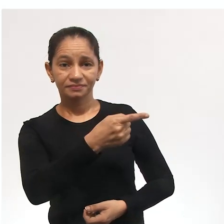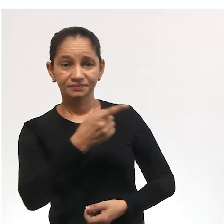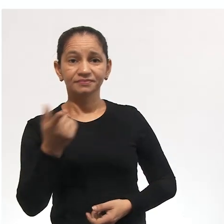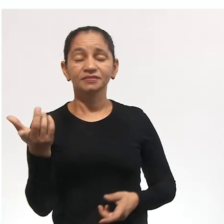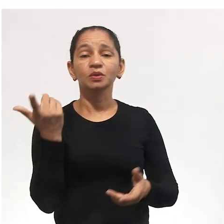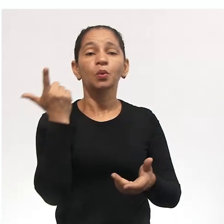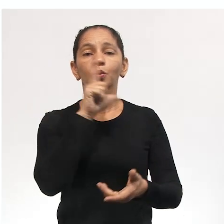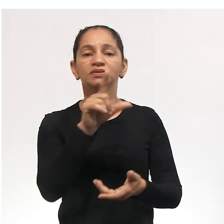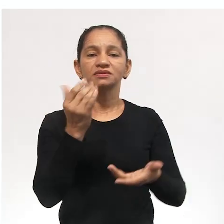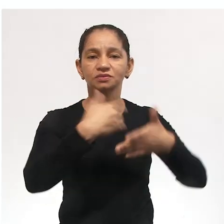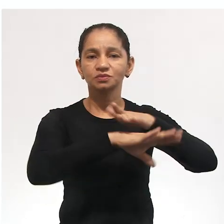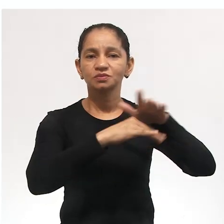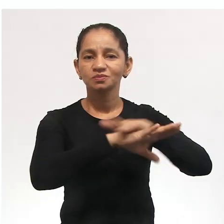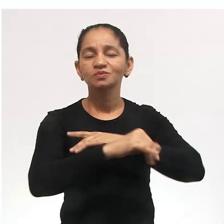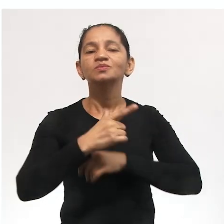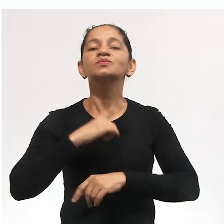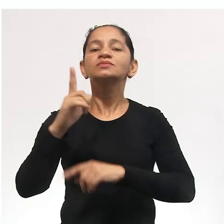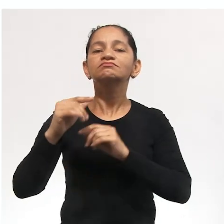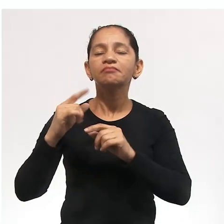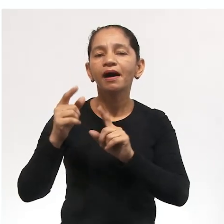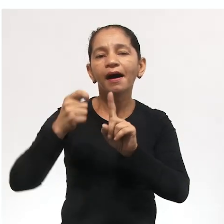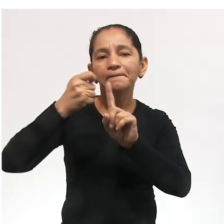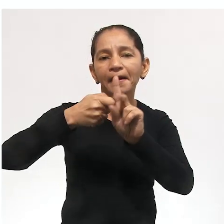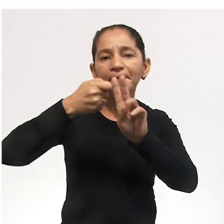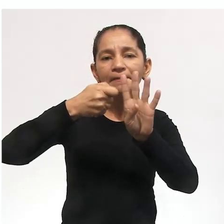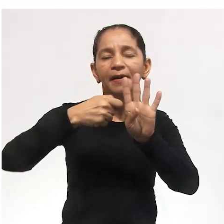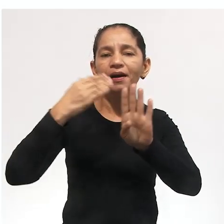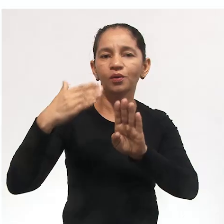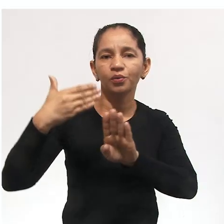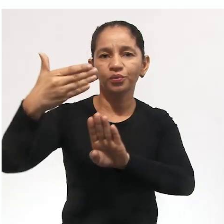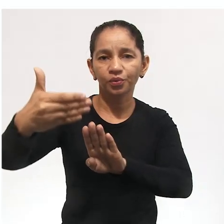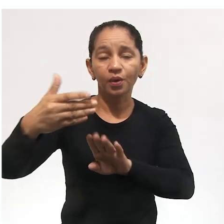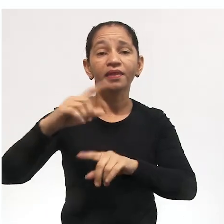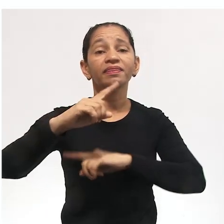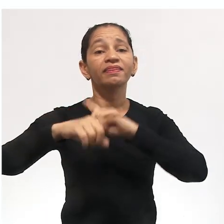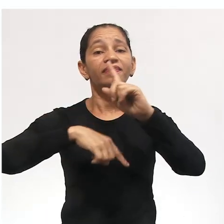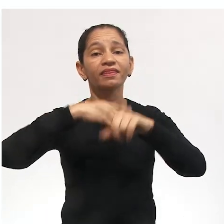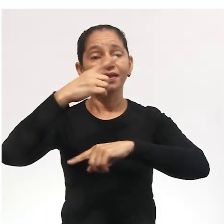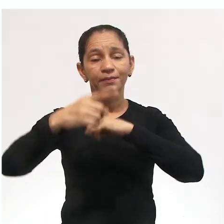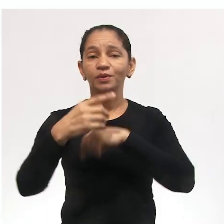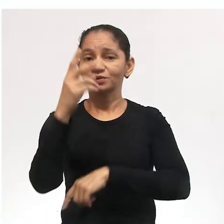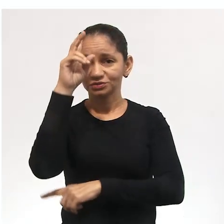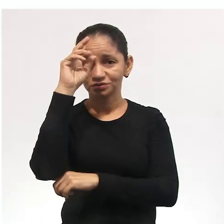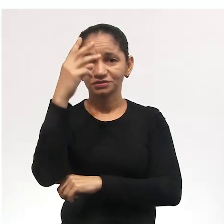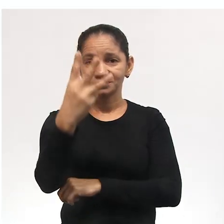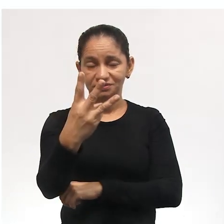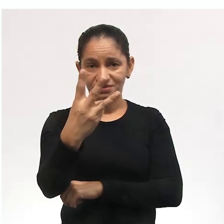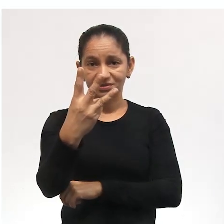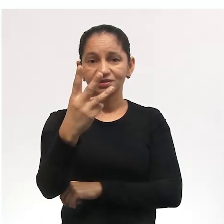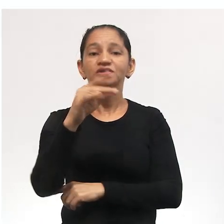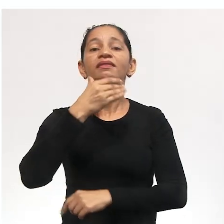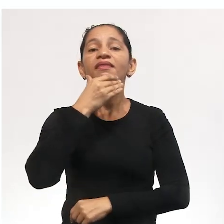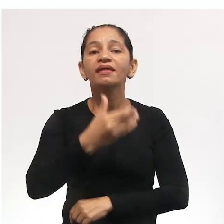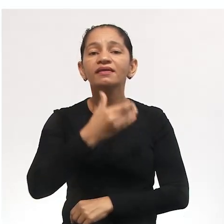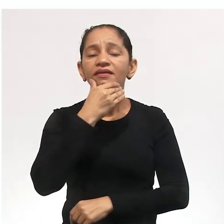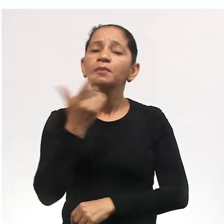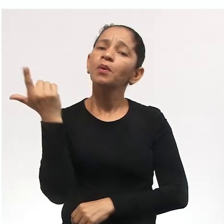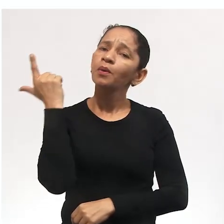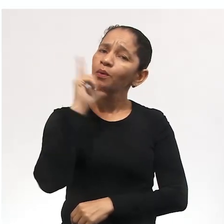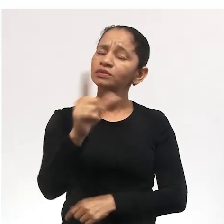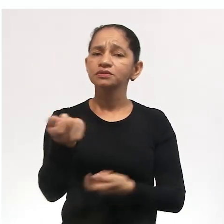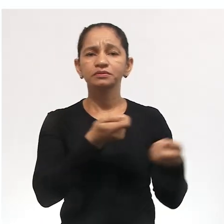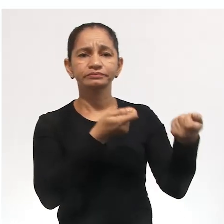no dia 3 de dezembro, a empresa adquiriu novamente estoques, porém conseguiu negociar com seu fornecedor o prazo de 90 dias